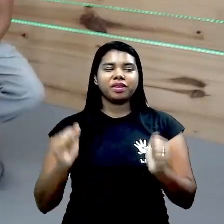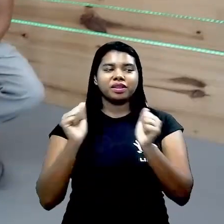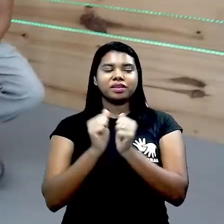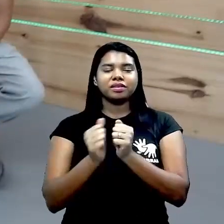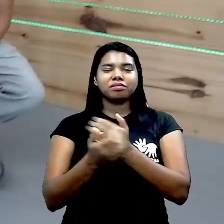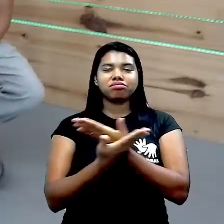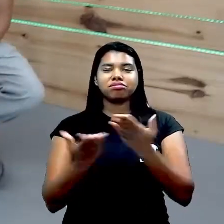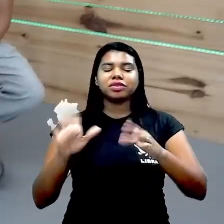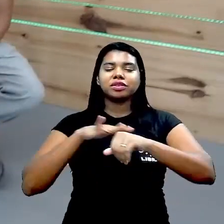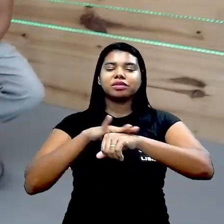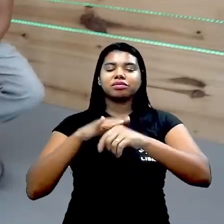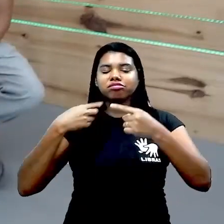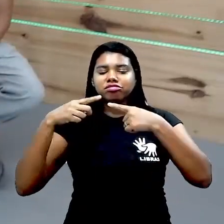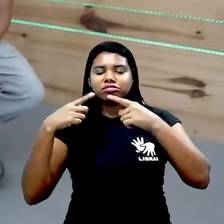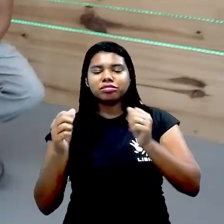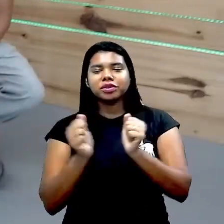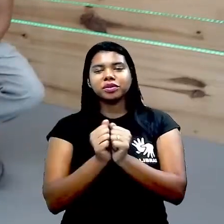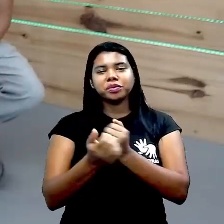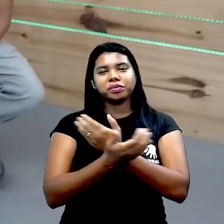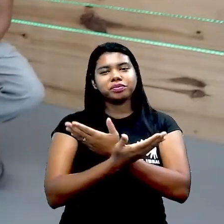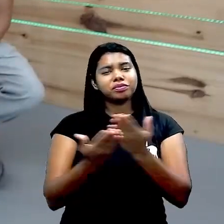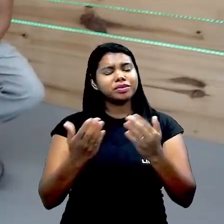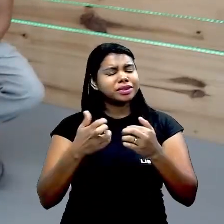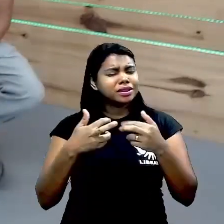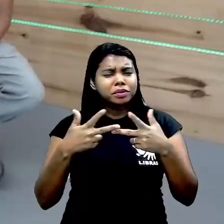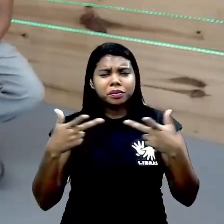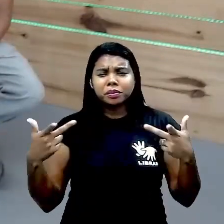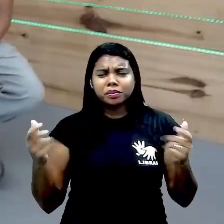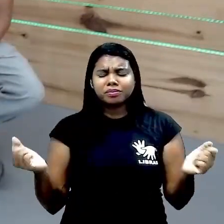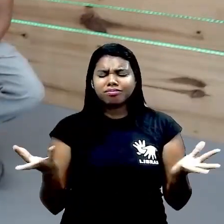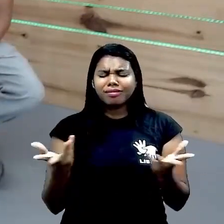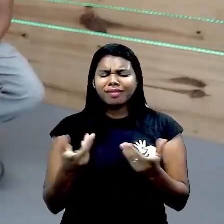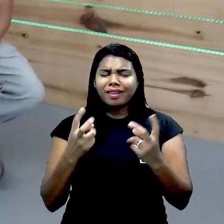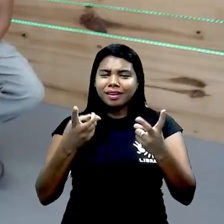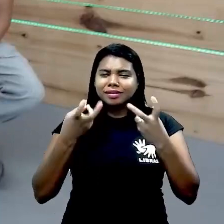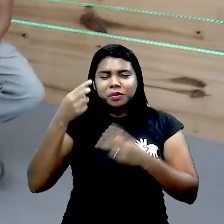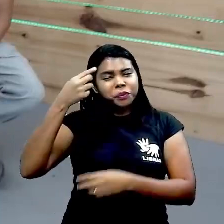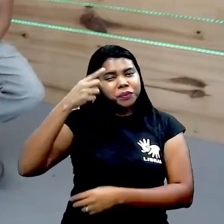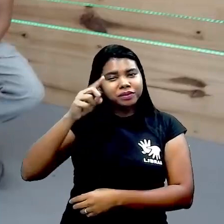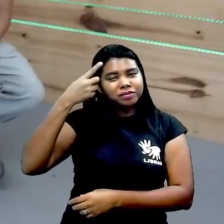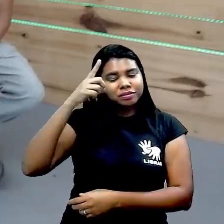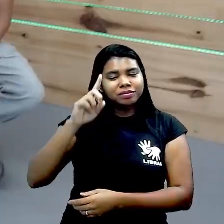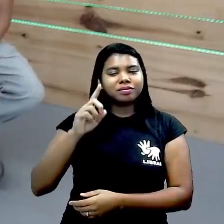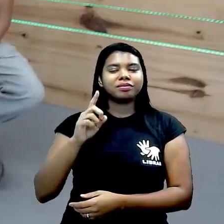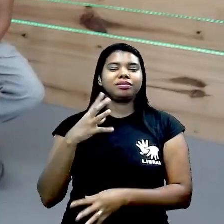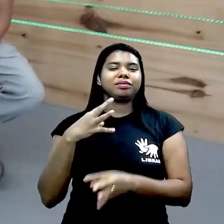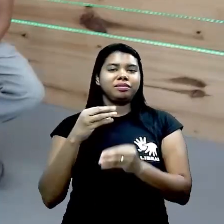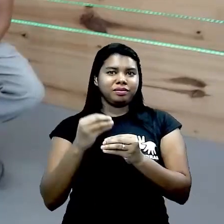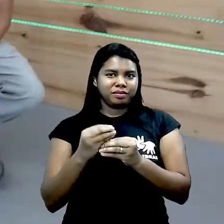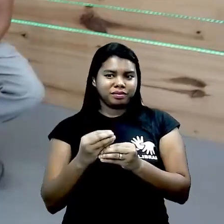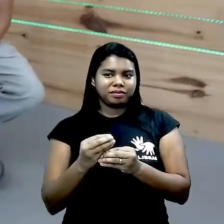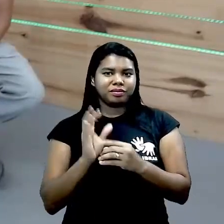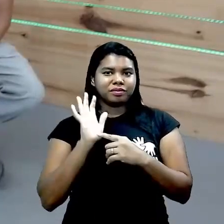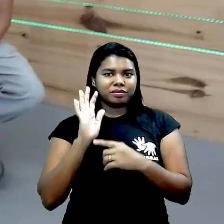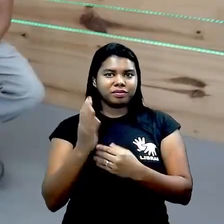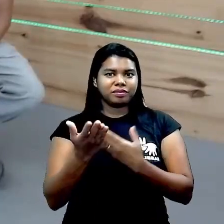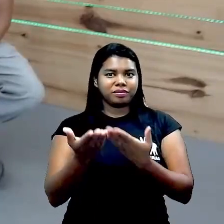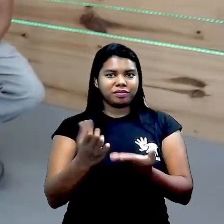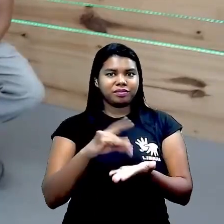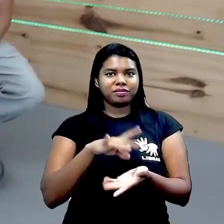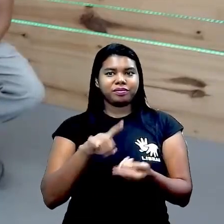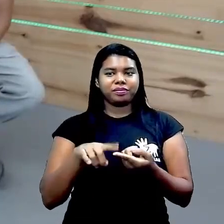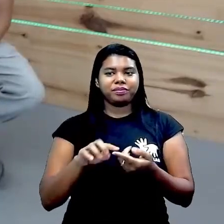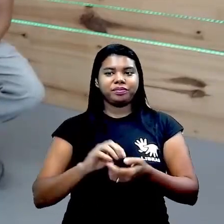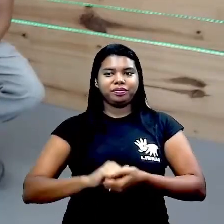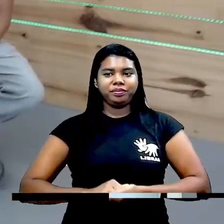junto, conversando hoje com vocês sobre tantas coisas que a gente foi percebendo no dia a dia que tinha que trazer para vocês,